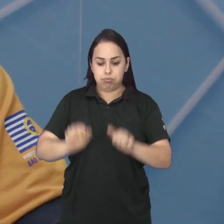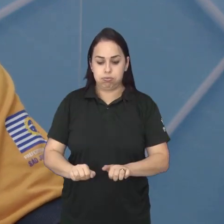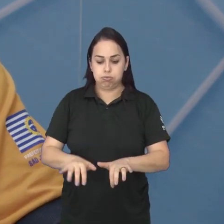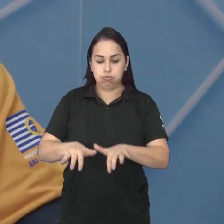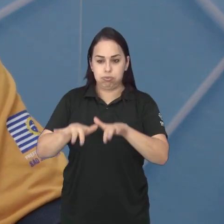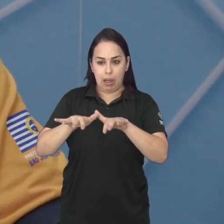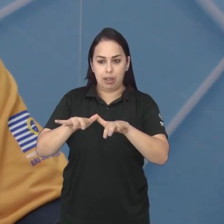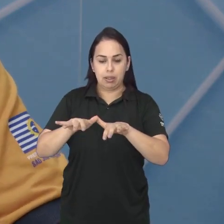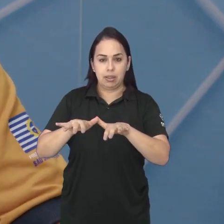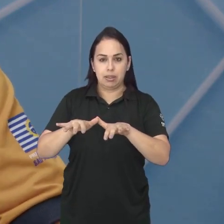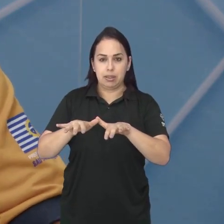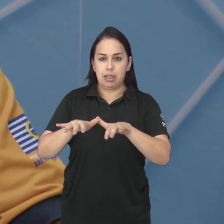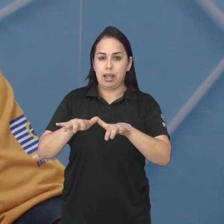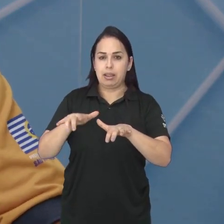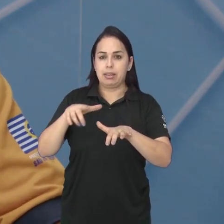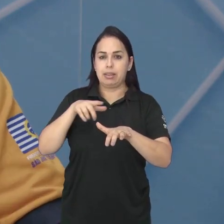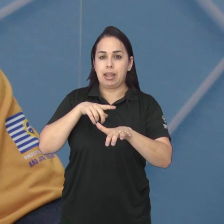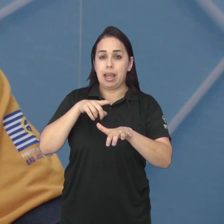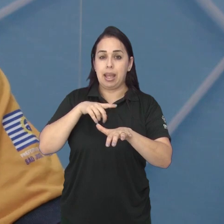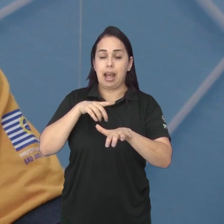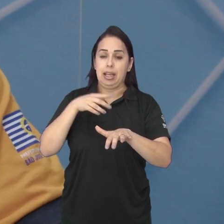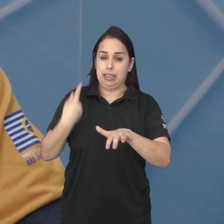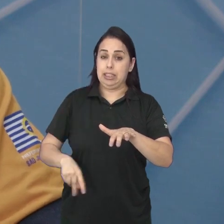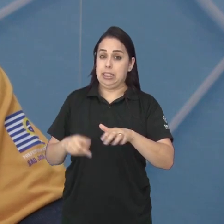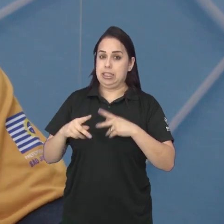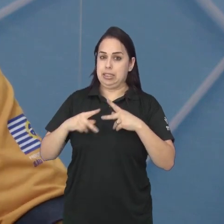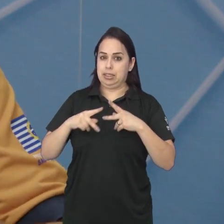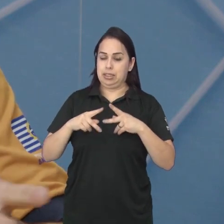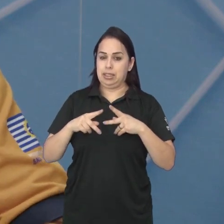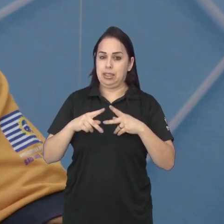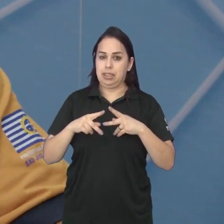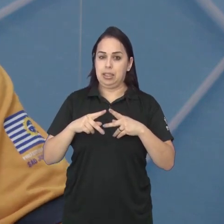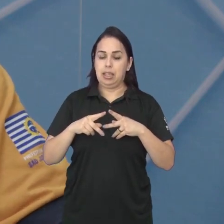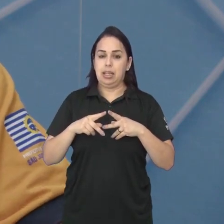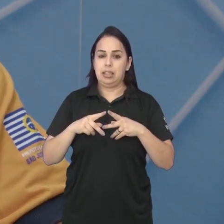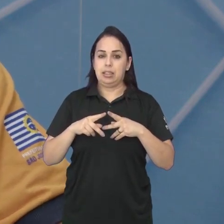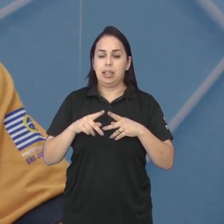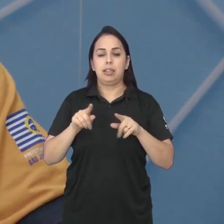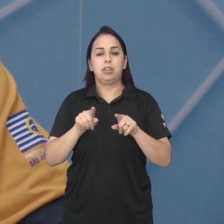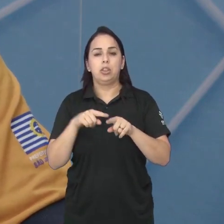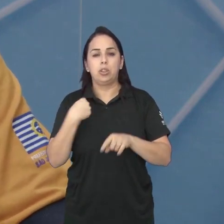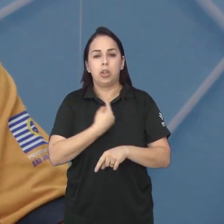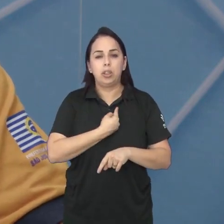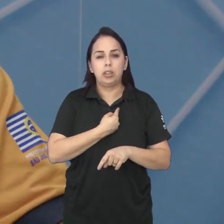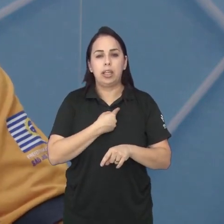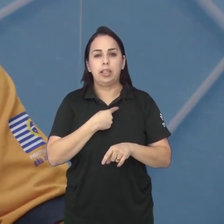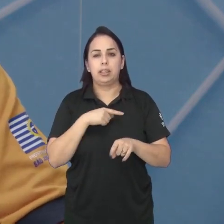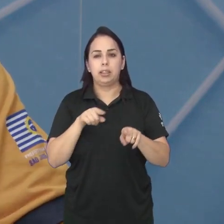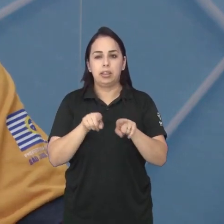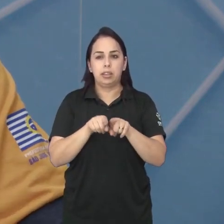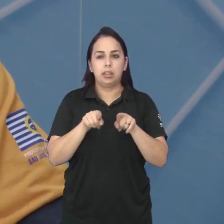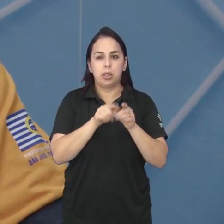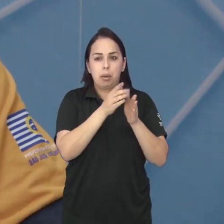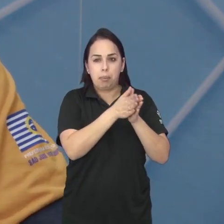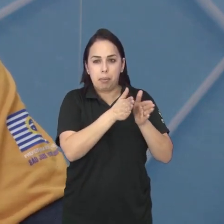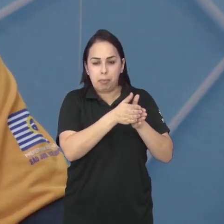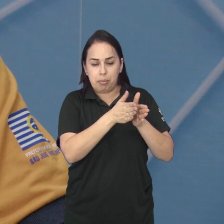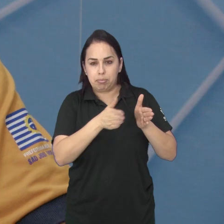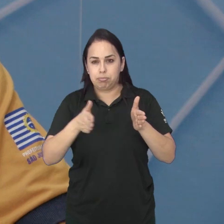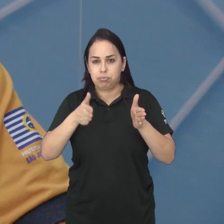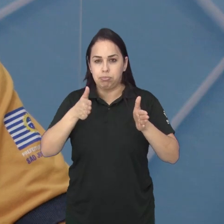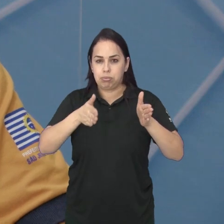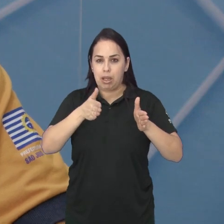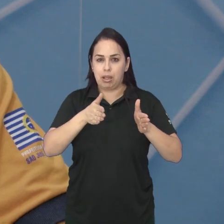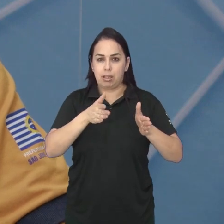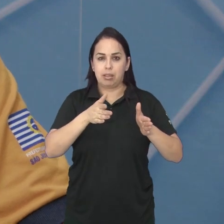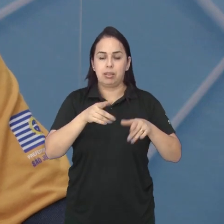inundação, nós temos também, São José é bastante privilegiado, né, com relação a cursos d'água, então aí nós temos em todas as regiões da cidade, tanto na